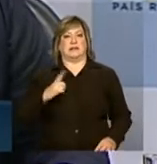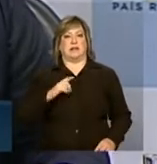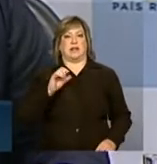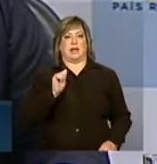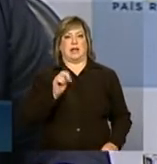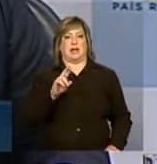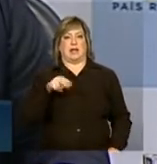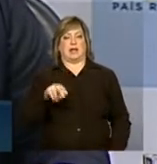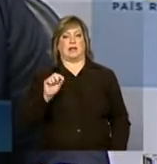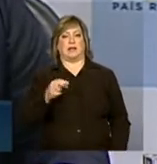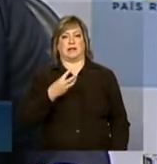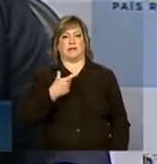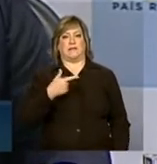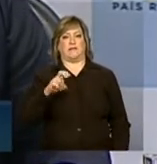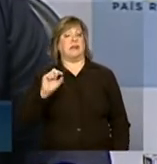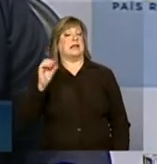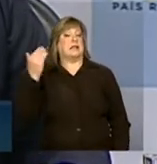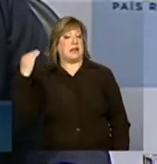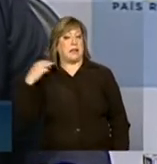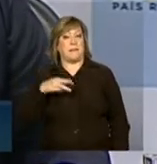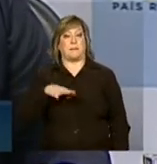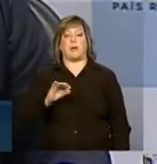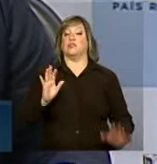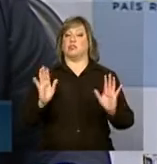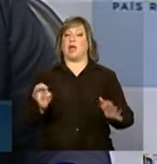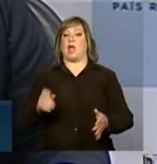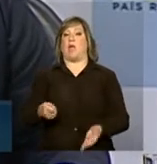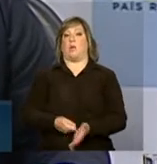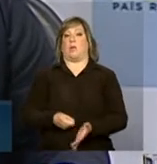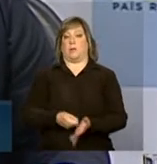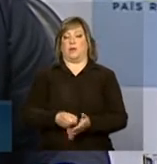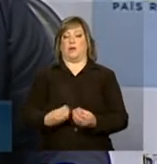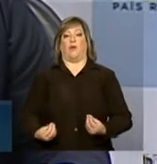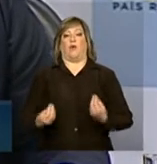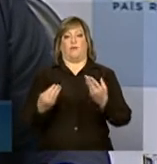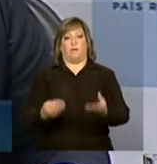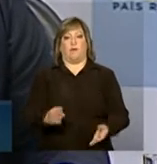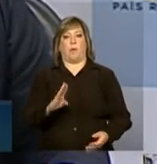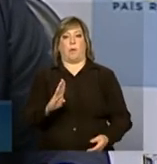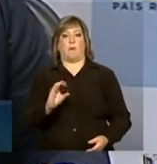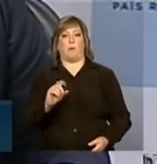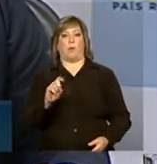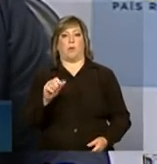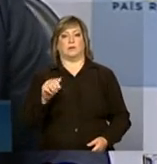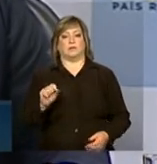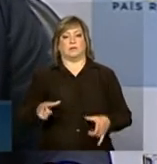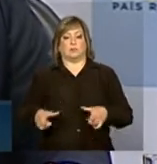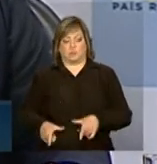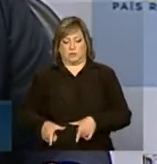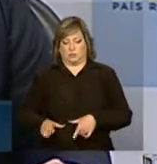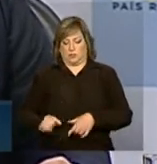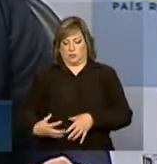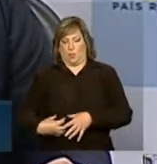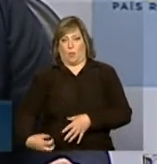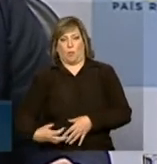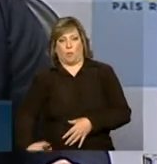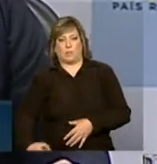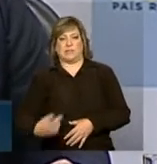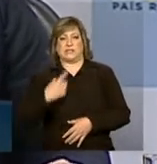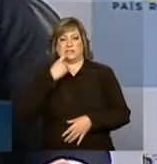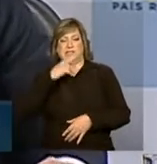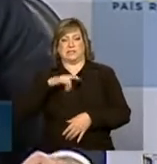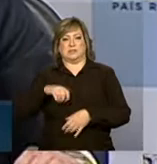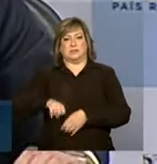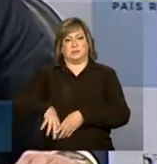RN 325, desde maio, já é obrigatório, né, o fornecimento dessas bolsas coletoras para os